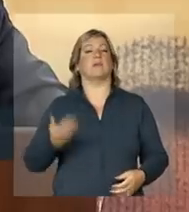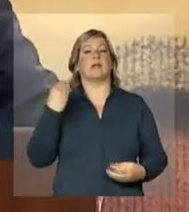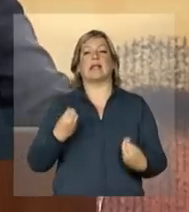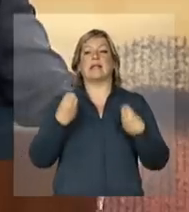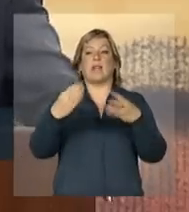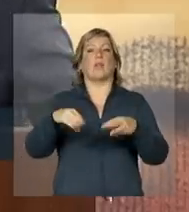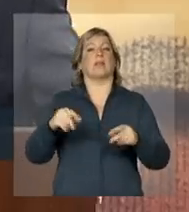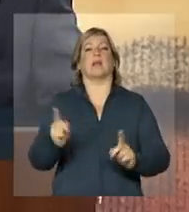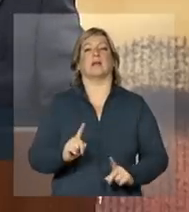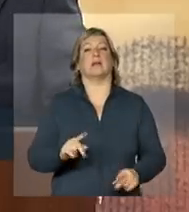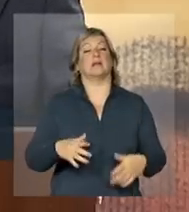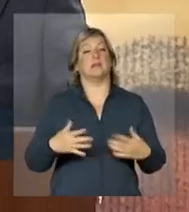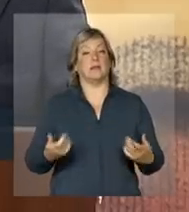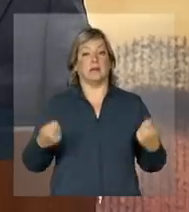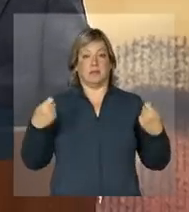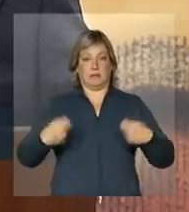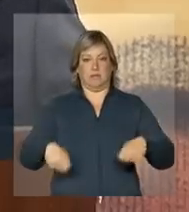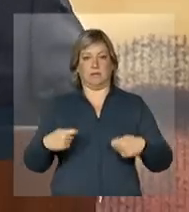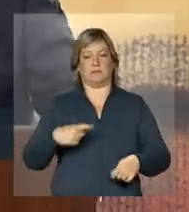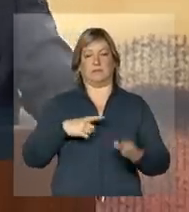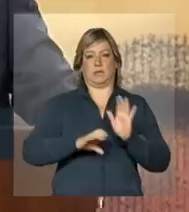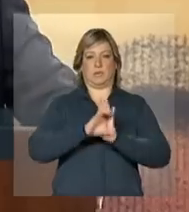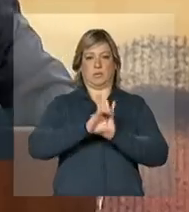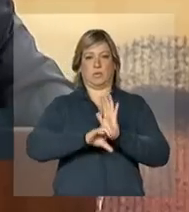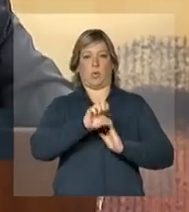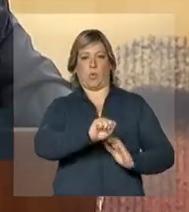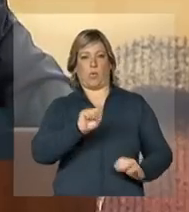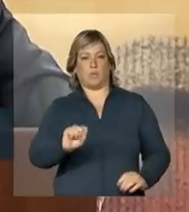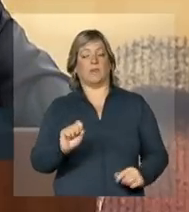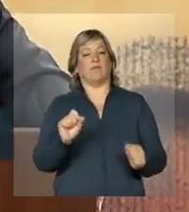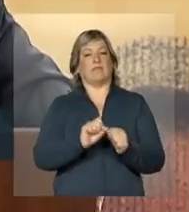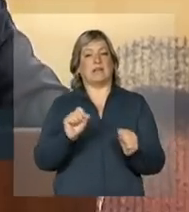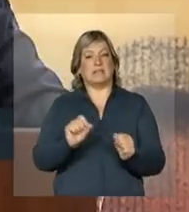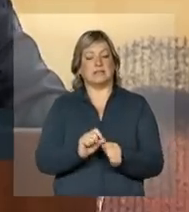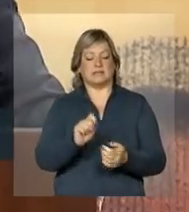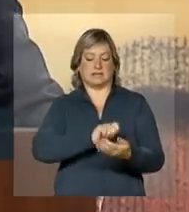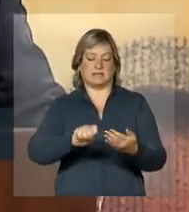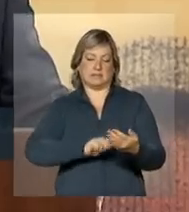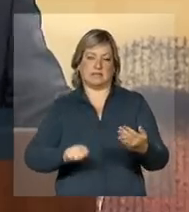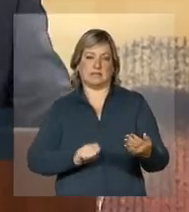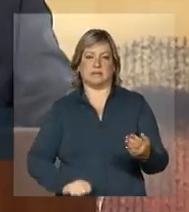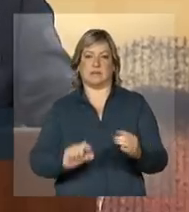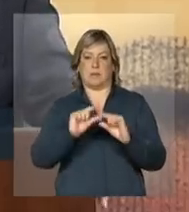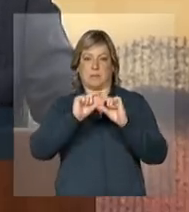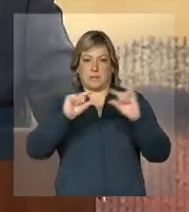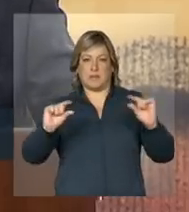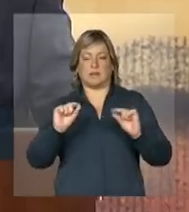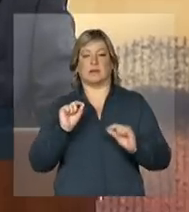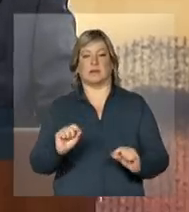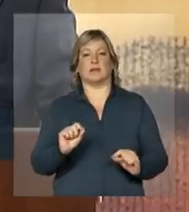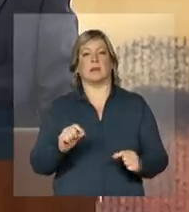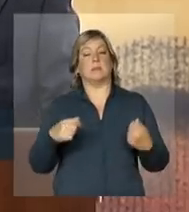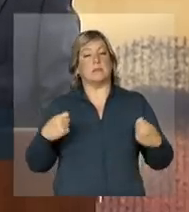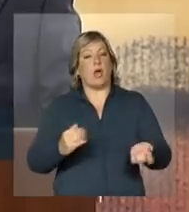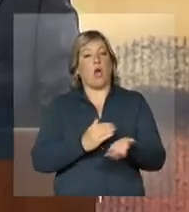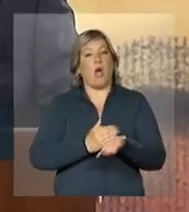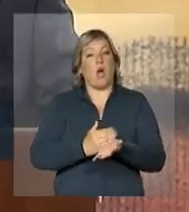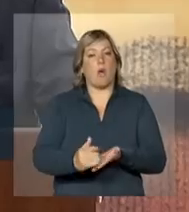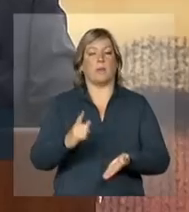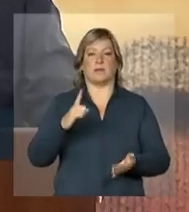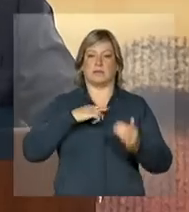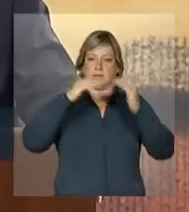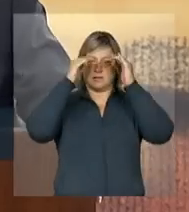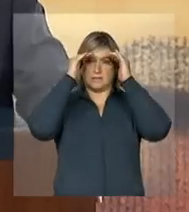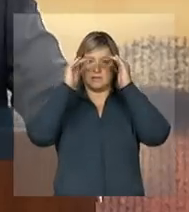época foi preciso a constituinte de 88 inscrever um artigo para que começasse a ver o reconhecimento